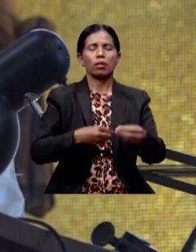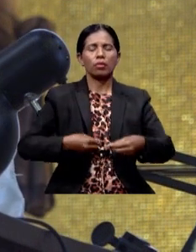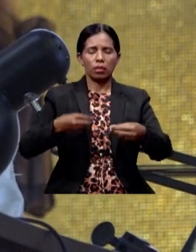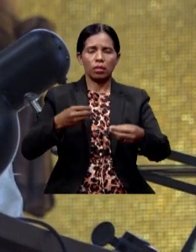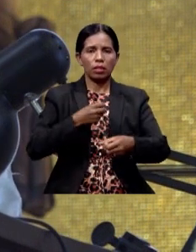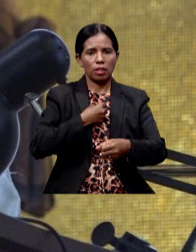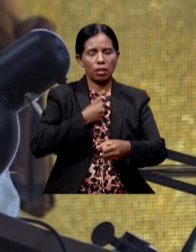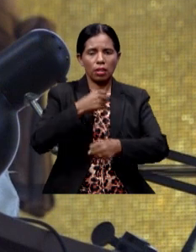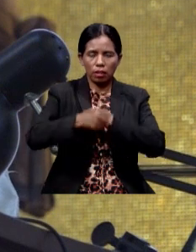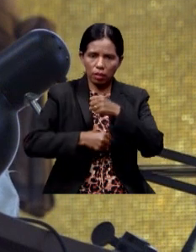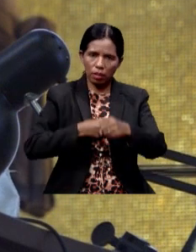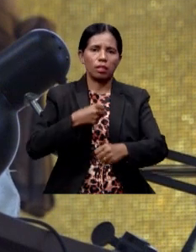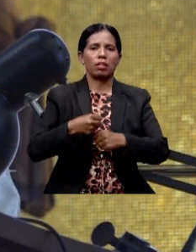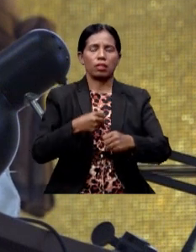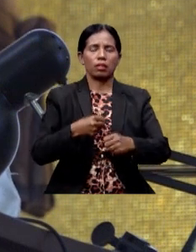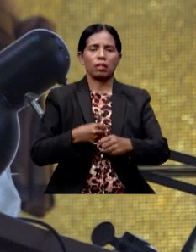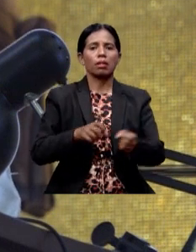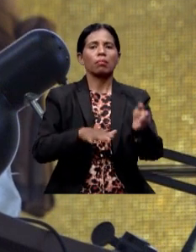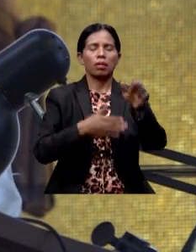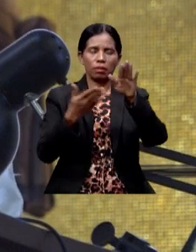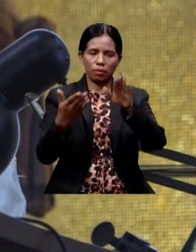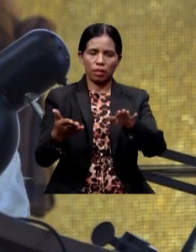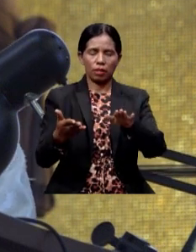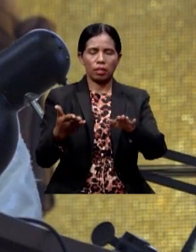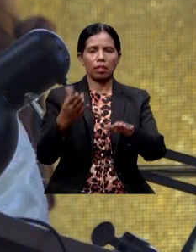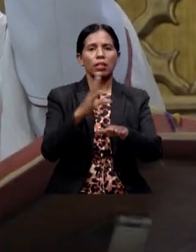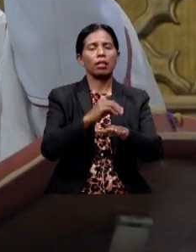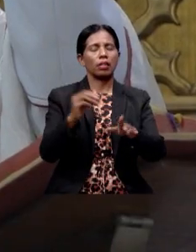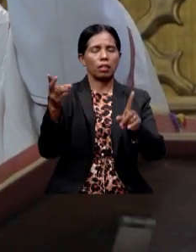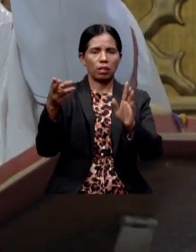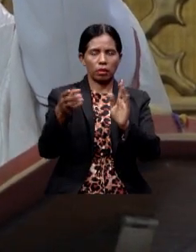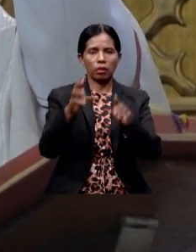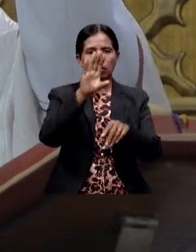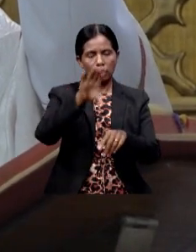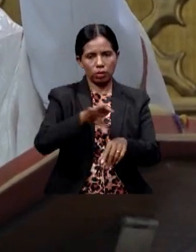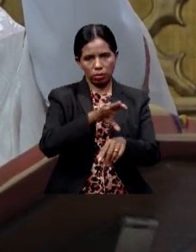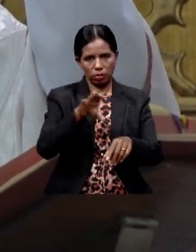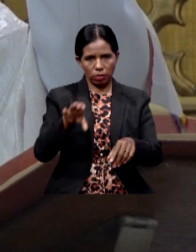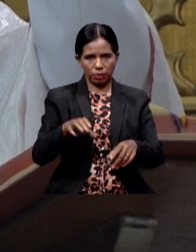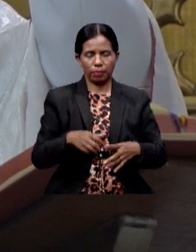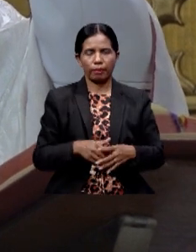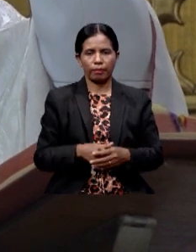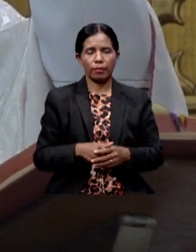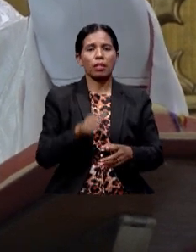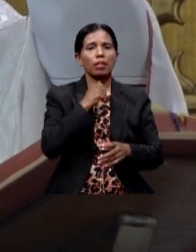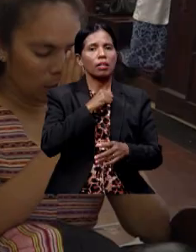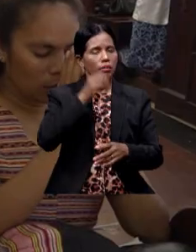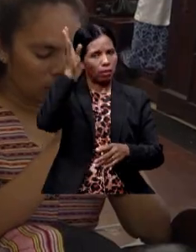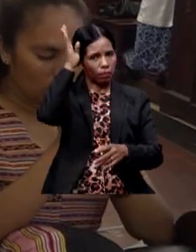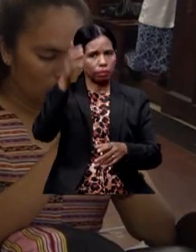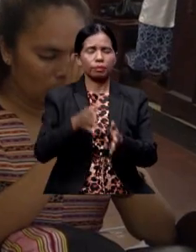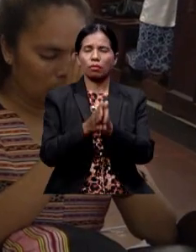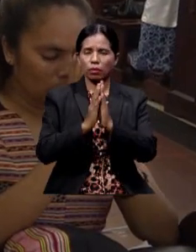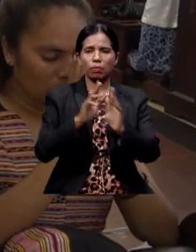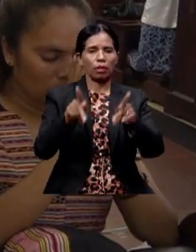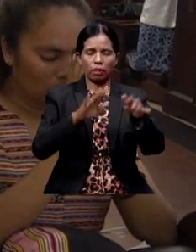an, ba humanidad ini dia. Dom Virgílio Cardeal do Carmo da Silva SDB mos husu